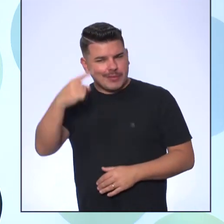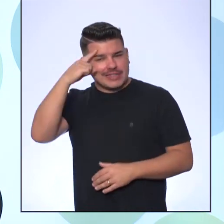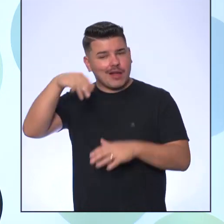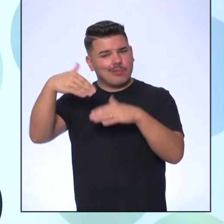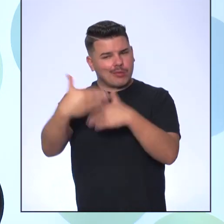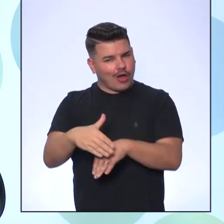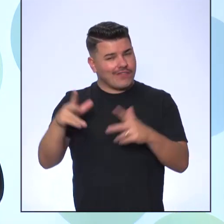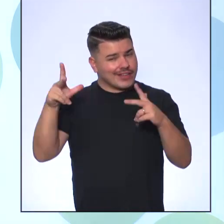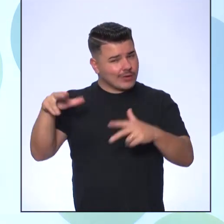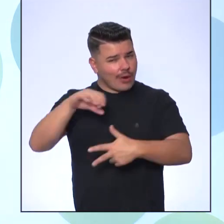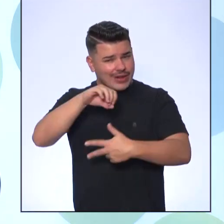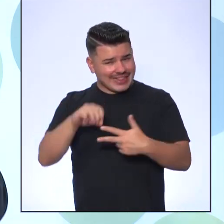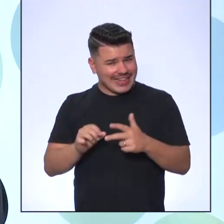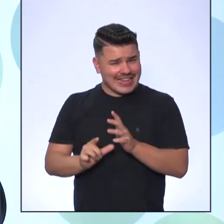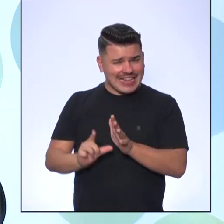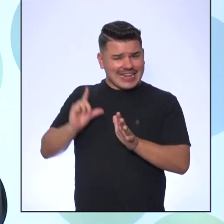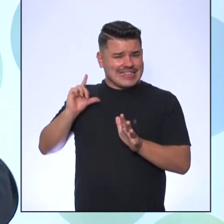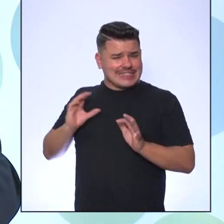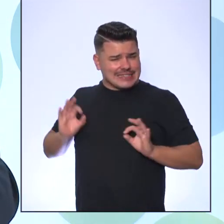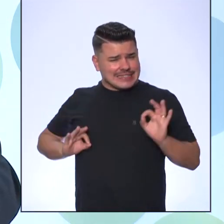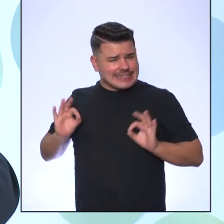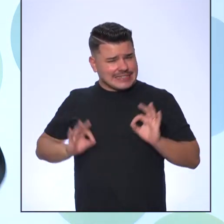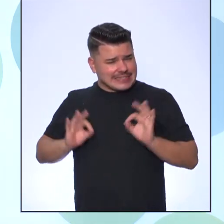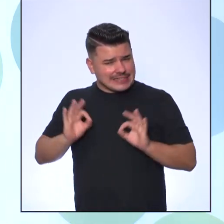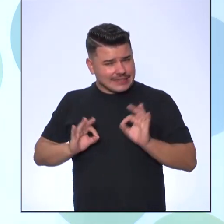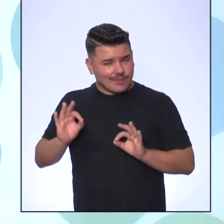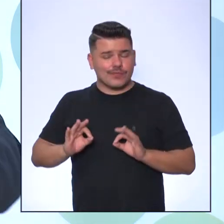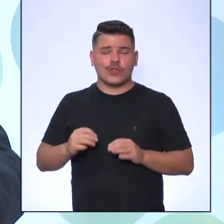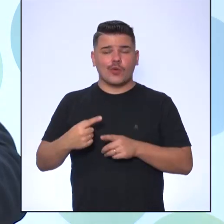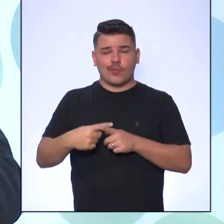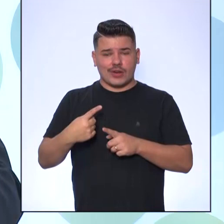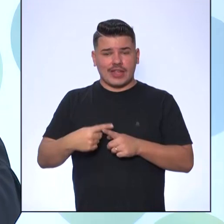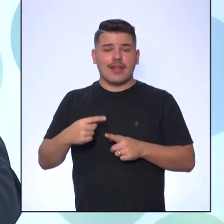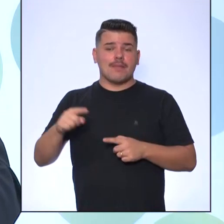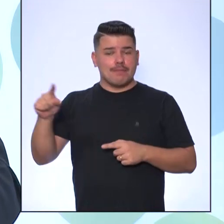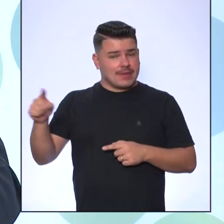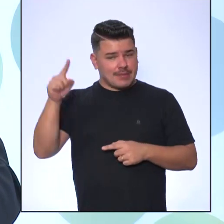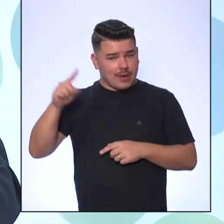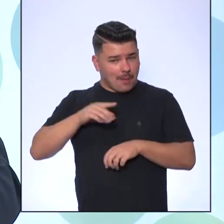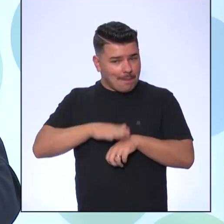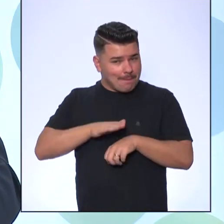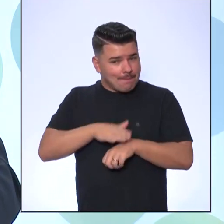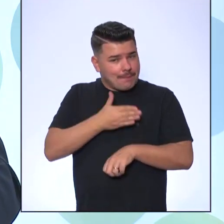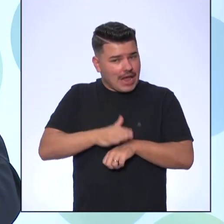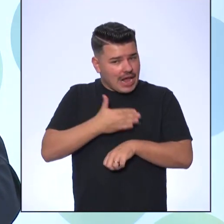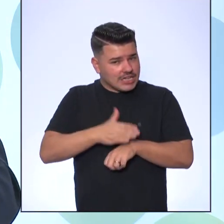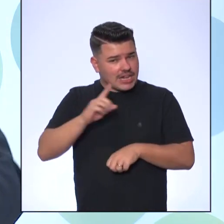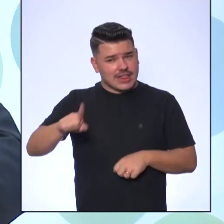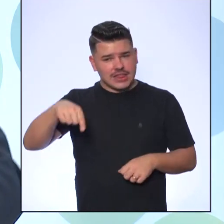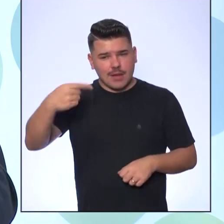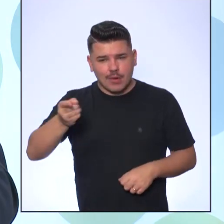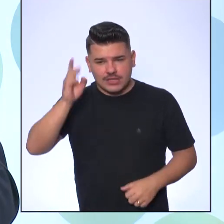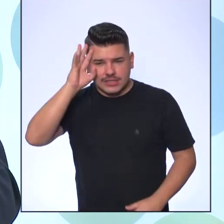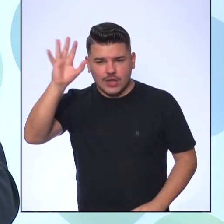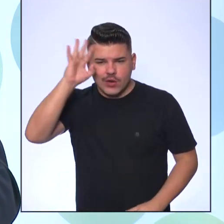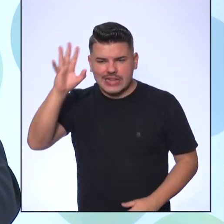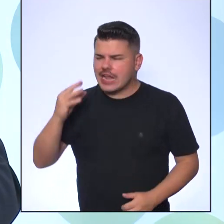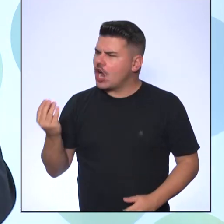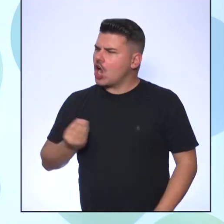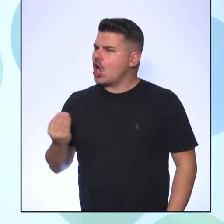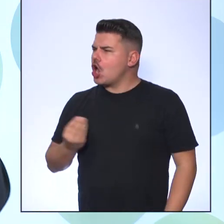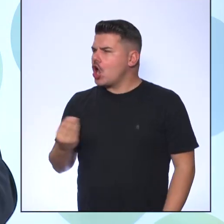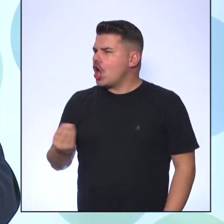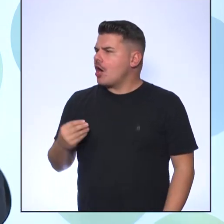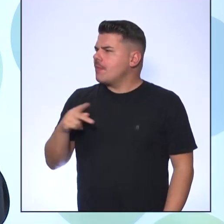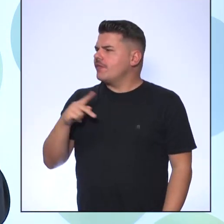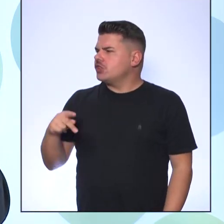Enem, ela é eficaz quando você parte realmente da prática para a teoria. Porque muitos alunos me perguntam, como eu devo me preparar para o Enem? Devo pegar todos